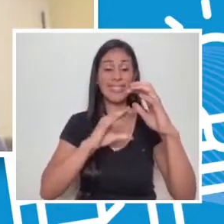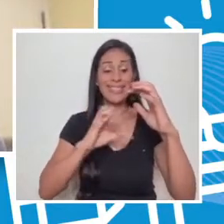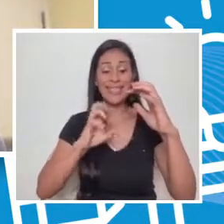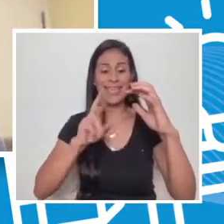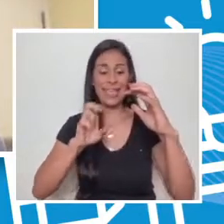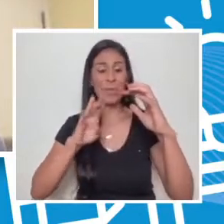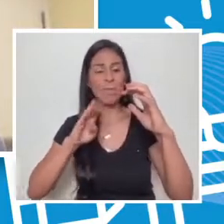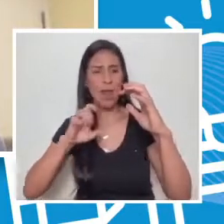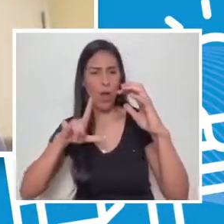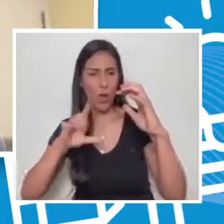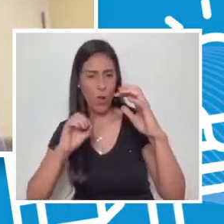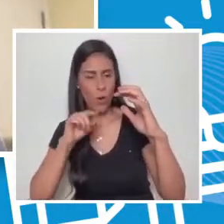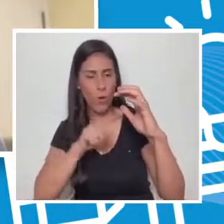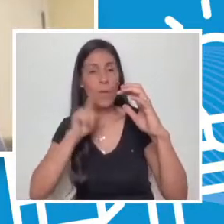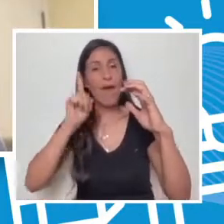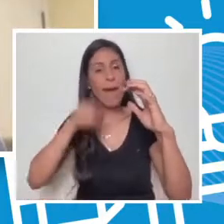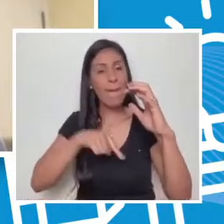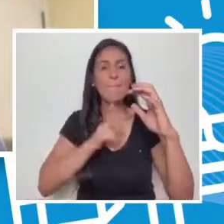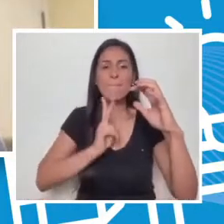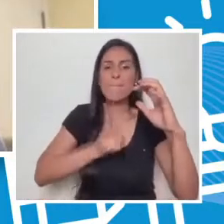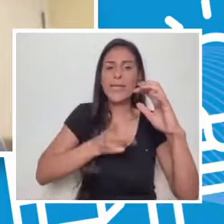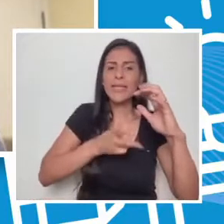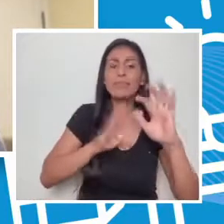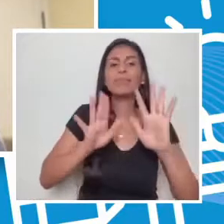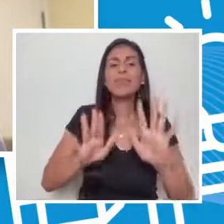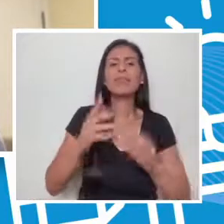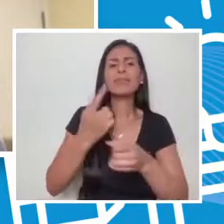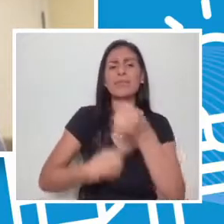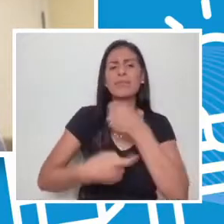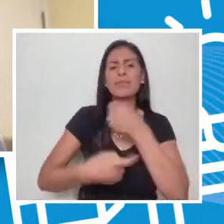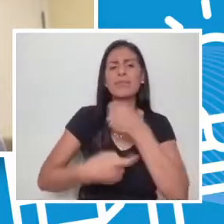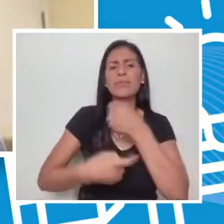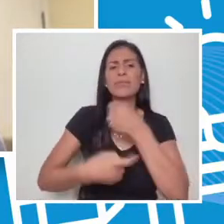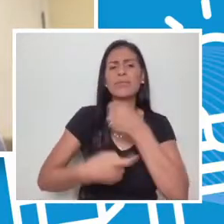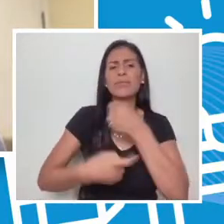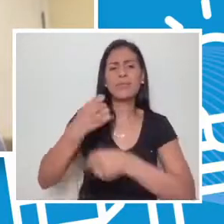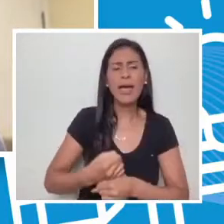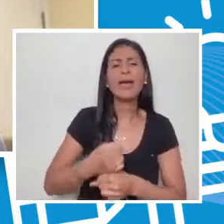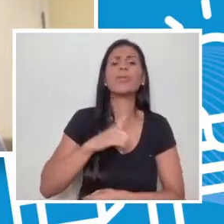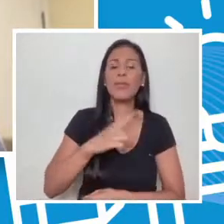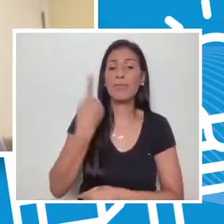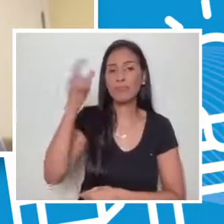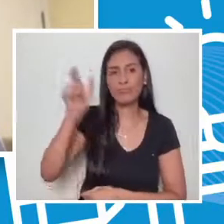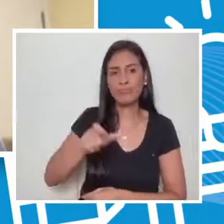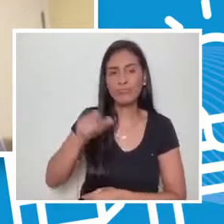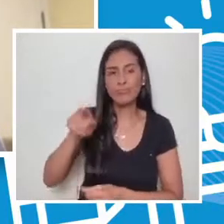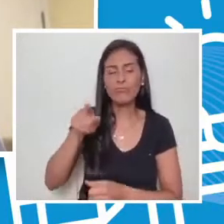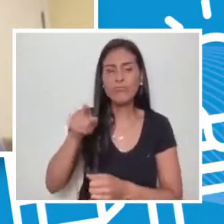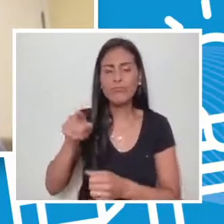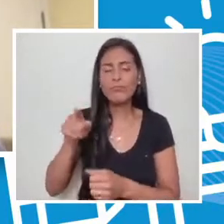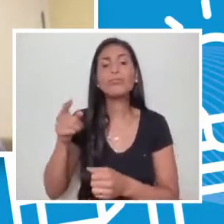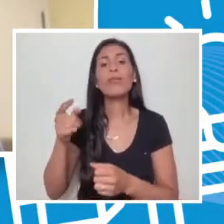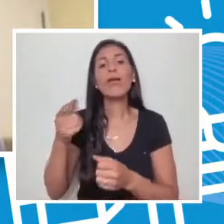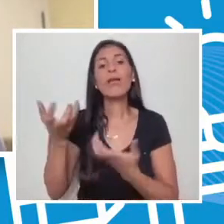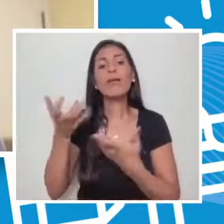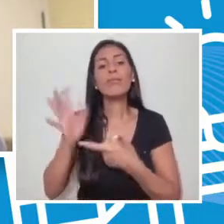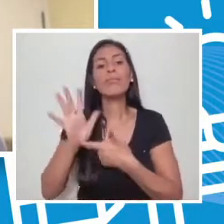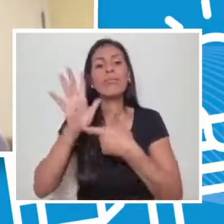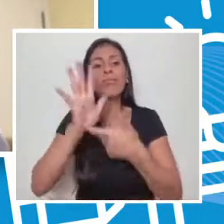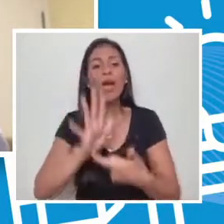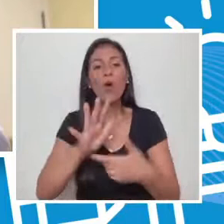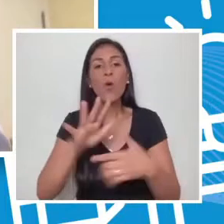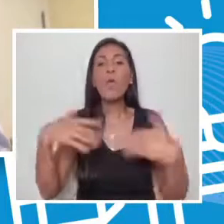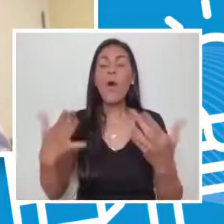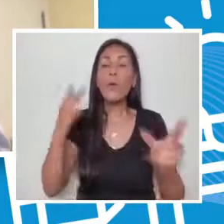matemático, inclusive agraciado com o Nobel, né, ano passado, o Roger Penrose, se dedicou a mostrar que a descoberta matemática, por exemplo, é não